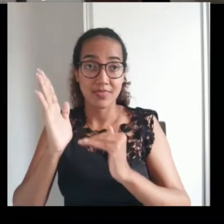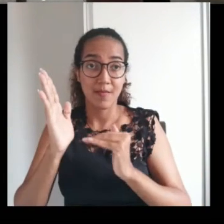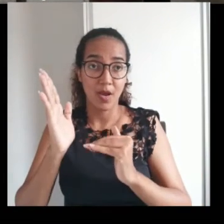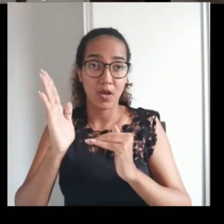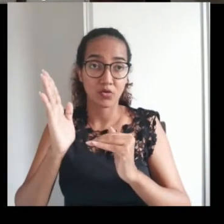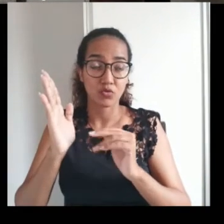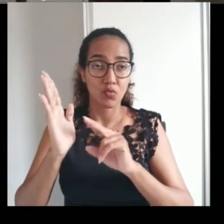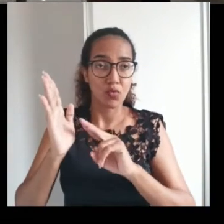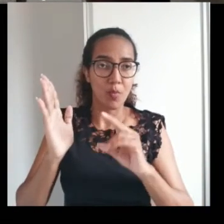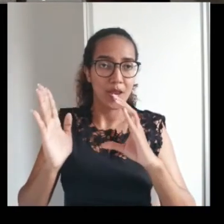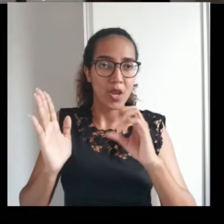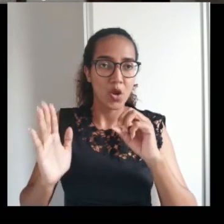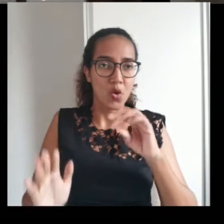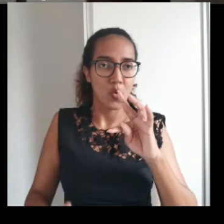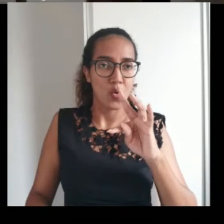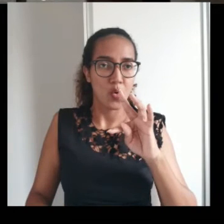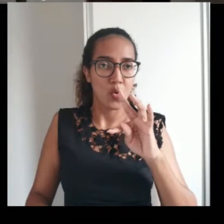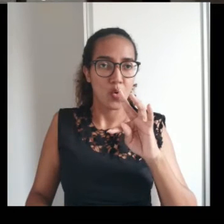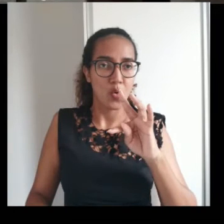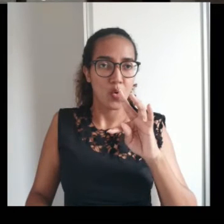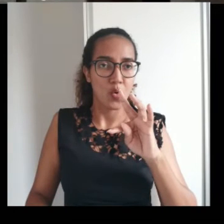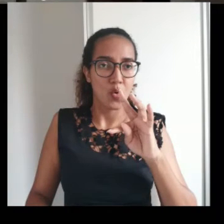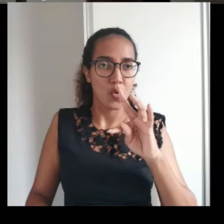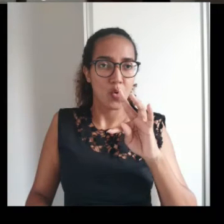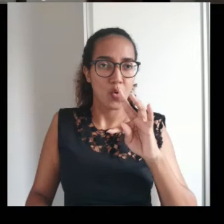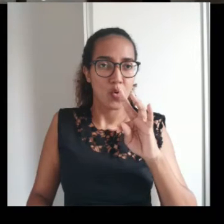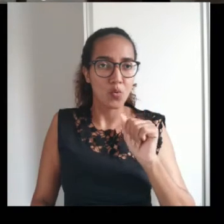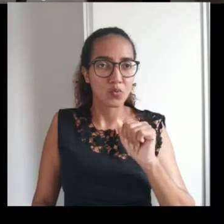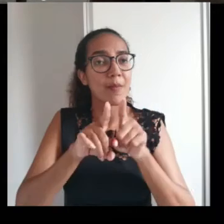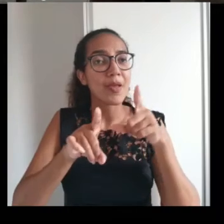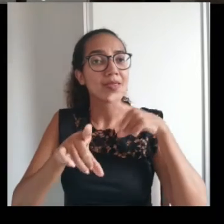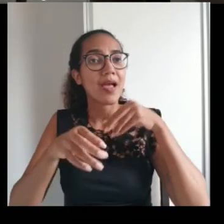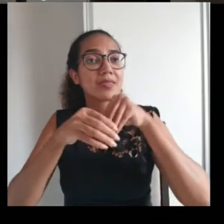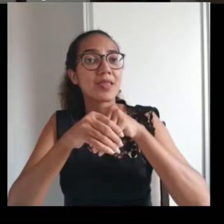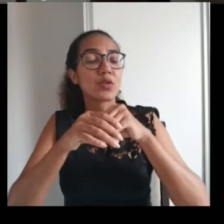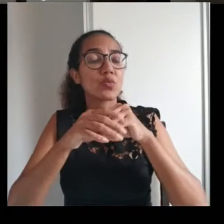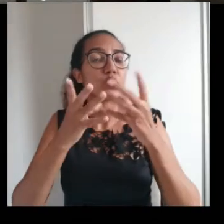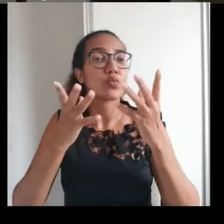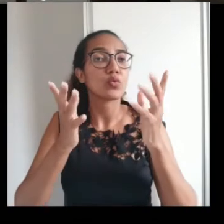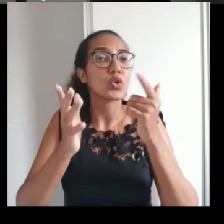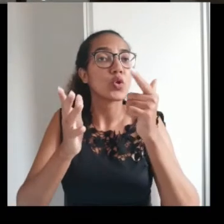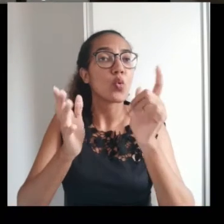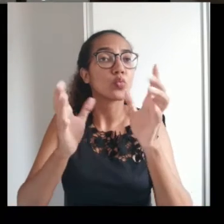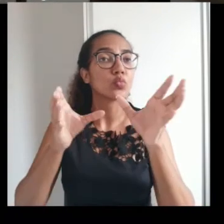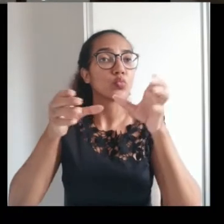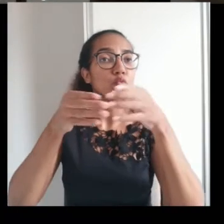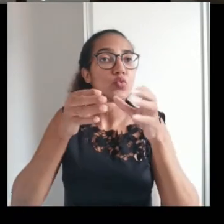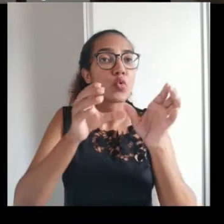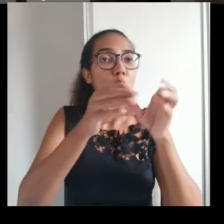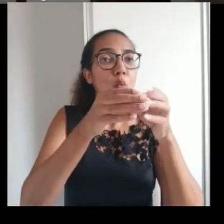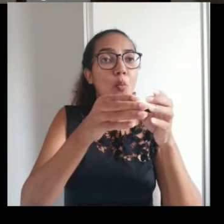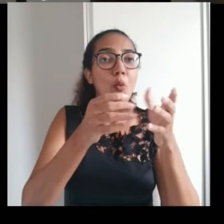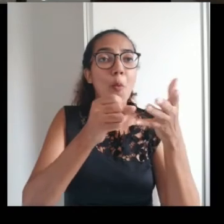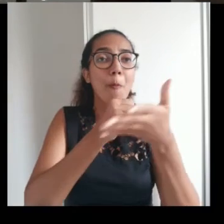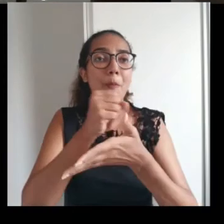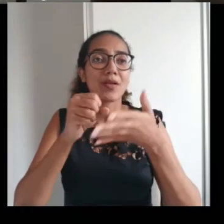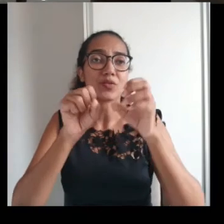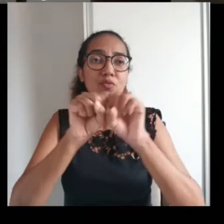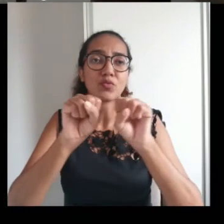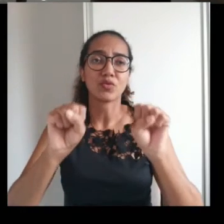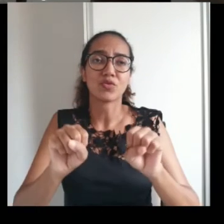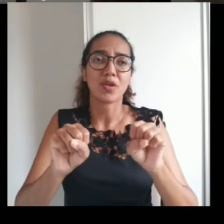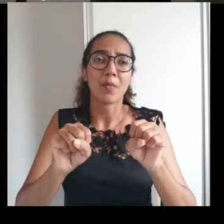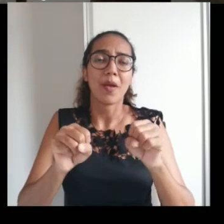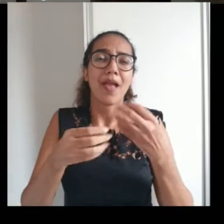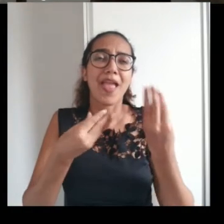parte do conjunto de entidades. É como se ela permeasse todas as camadas, né? Se fosse um pouquinho mais fiel, aqui não